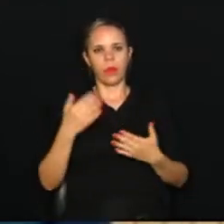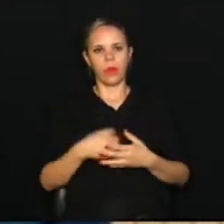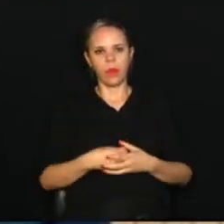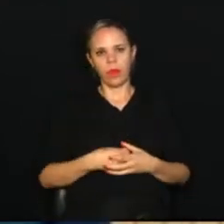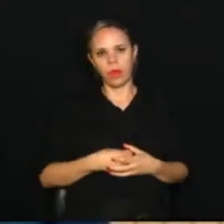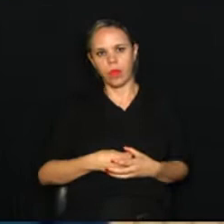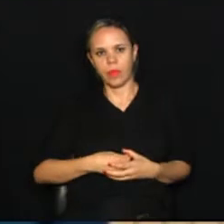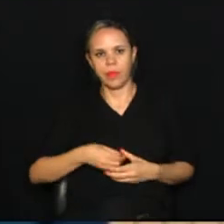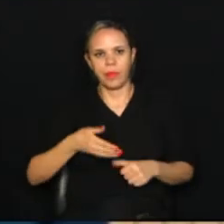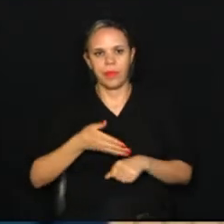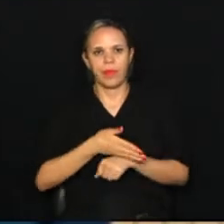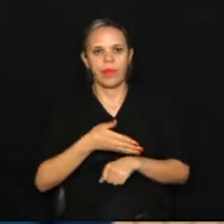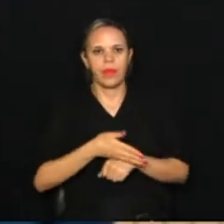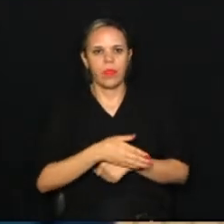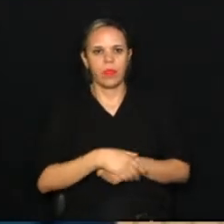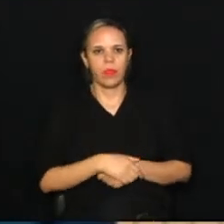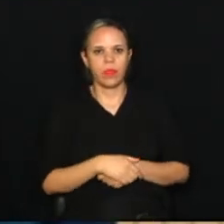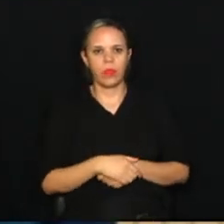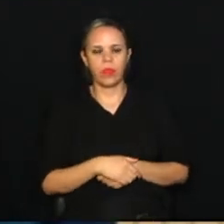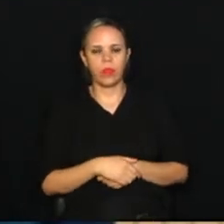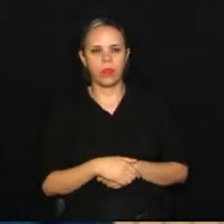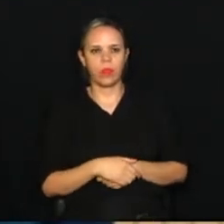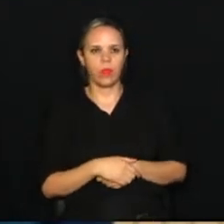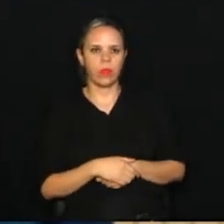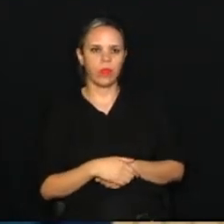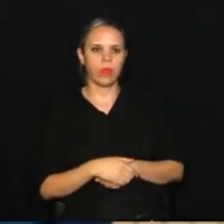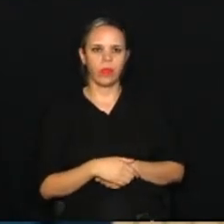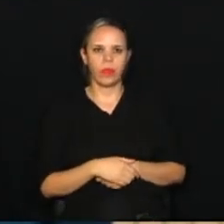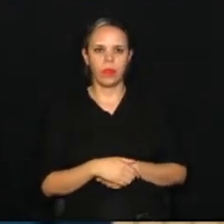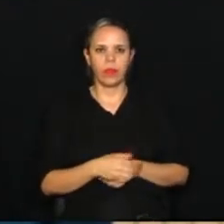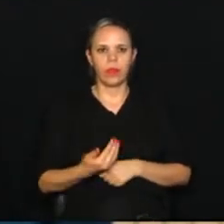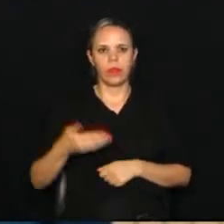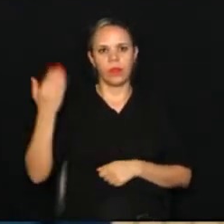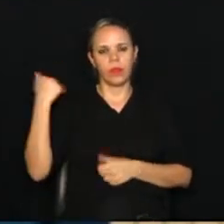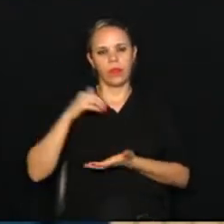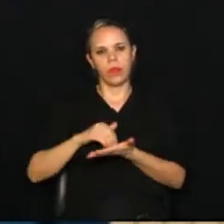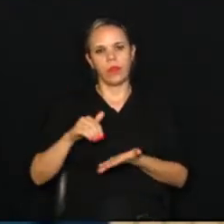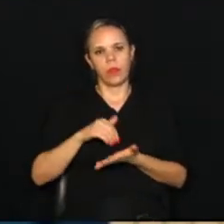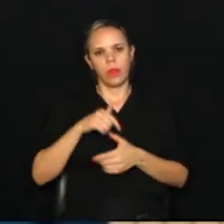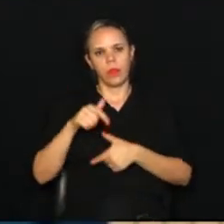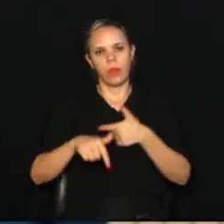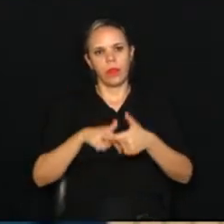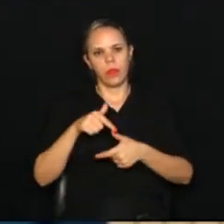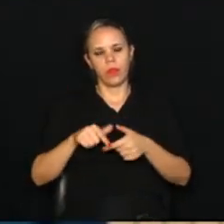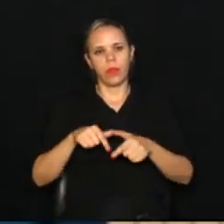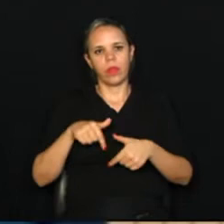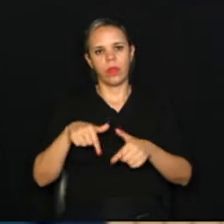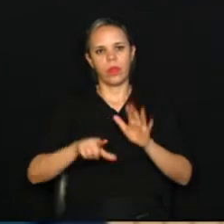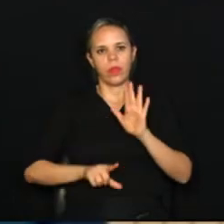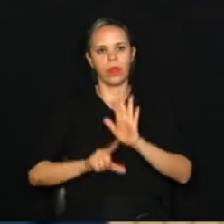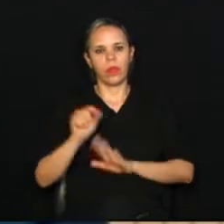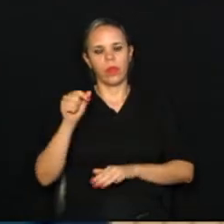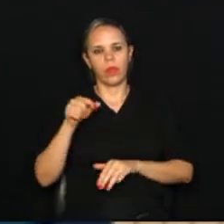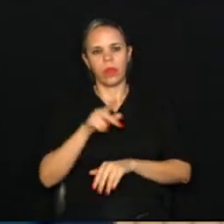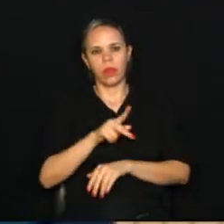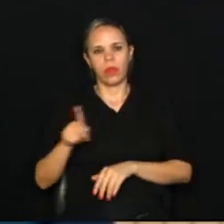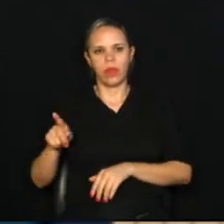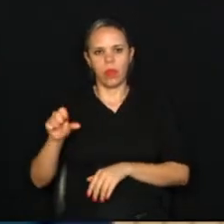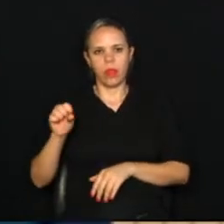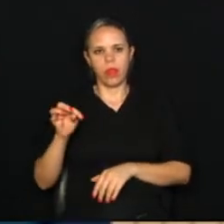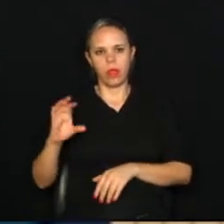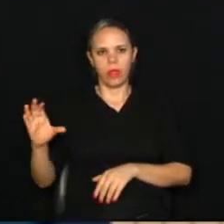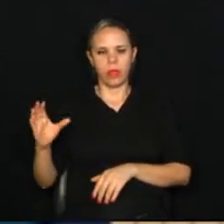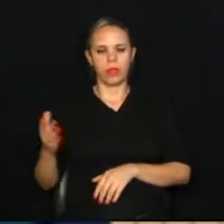sua participação. Ele foi já secretário de Trabalho e Renda, foi presidente da CETEC,